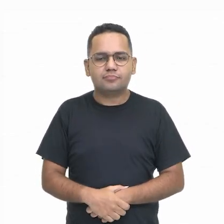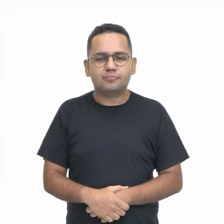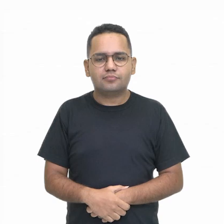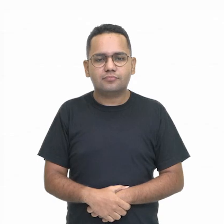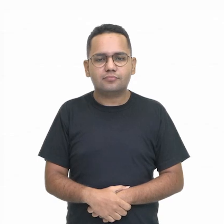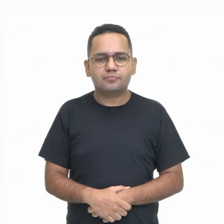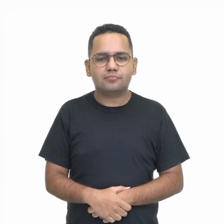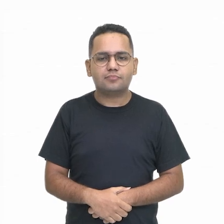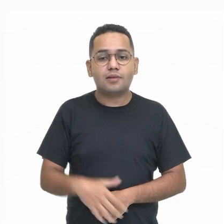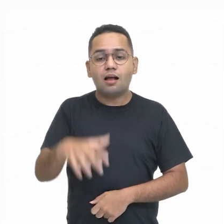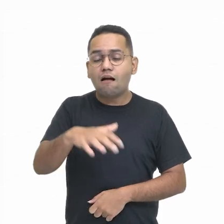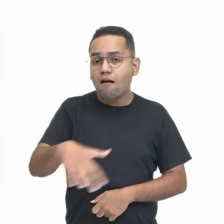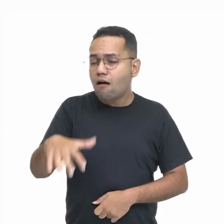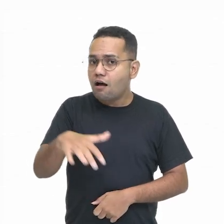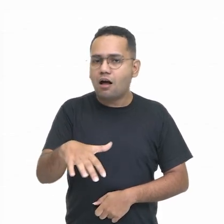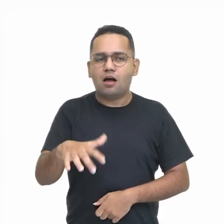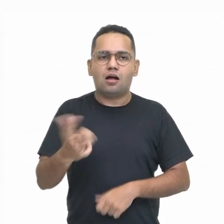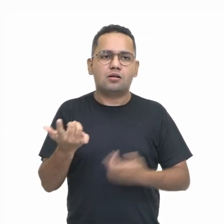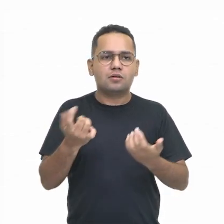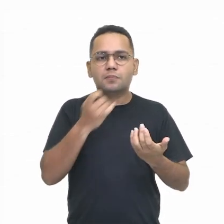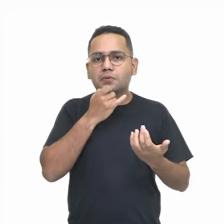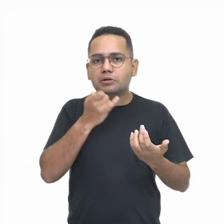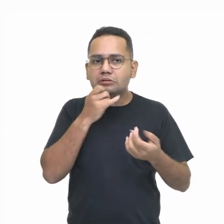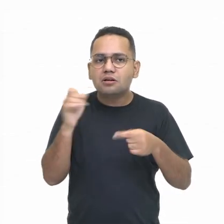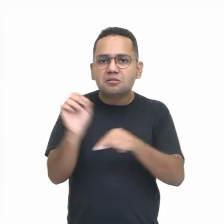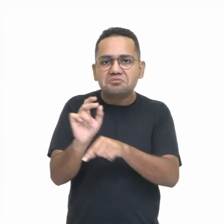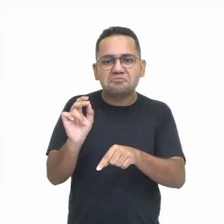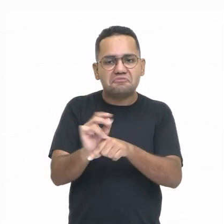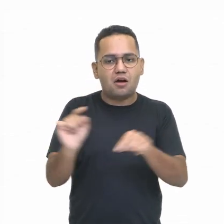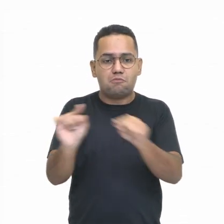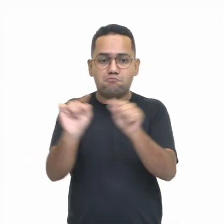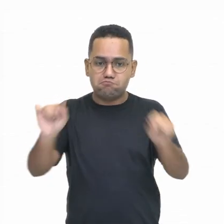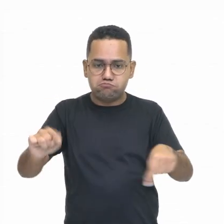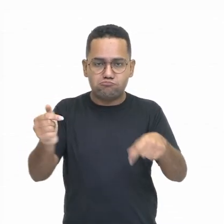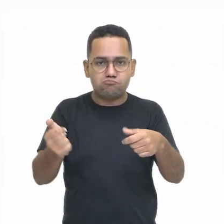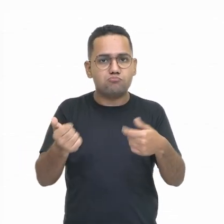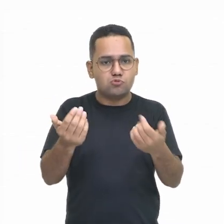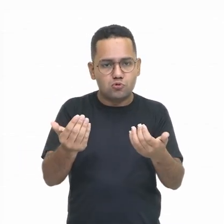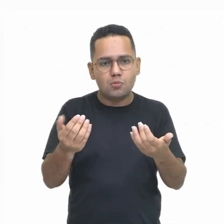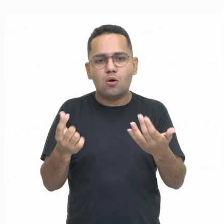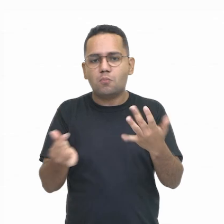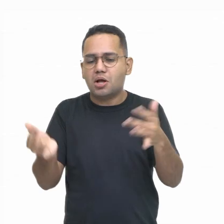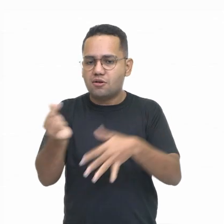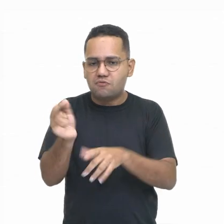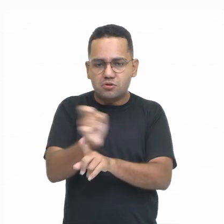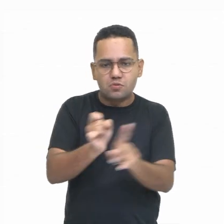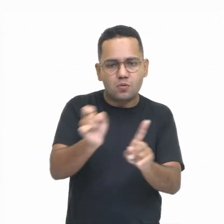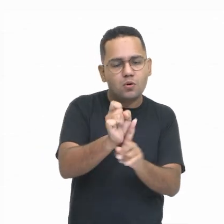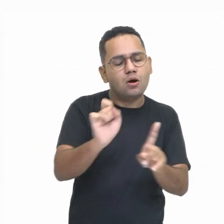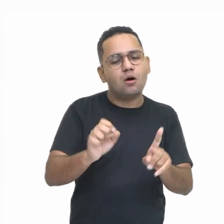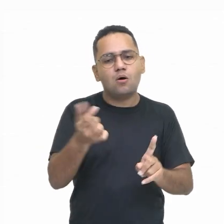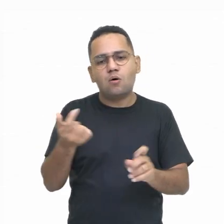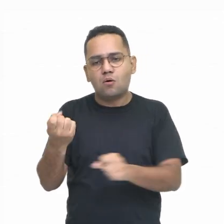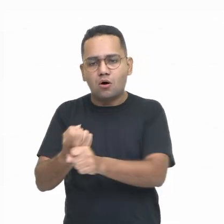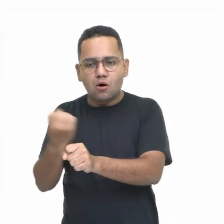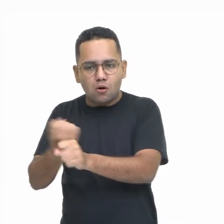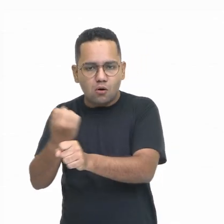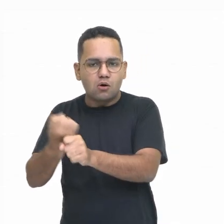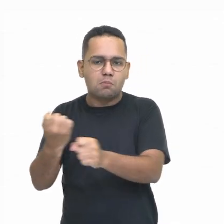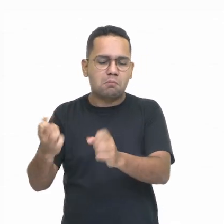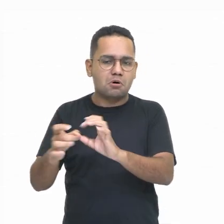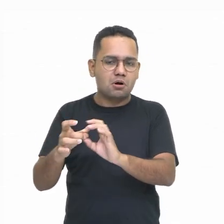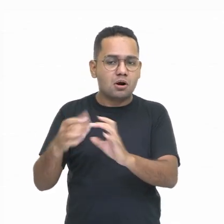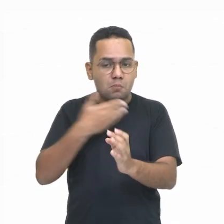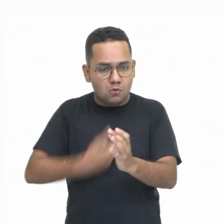cargos públicos, benefícios sociais e obras públicas em troca de apoio político. É uma das formas